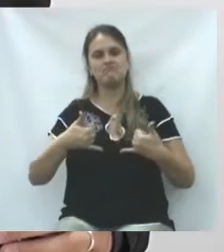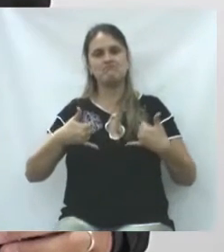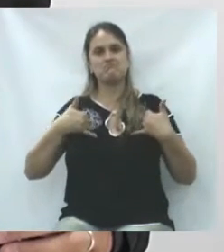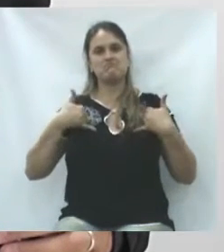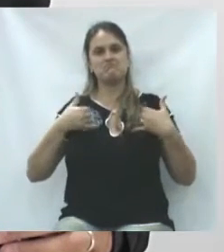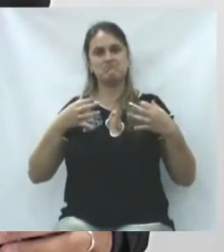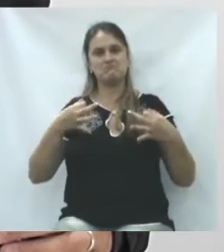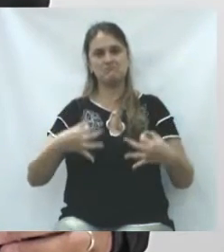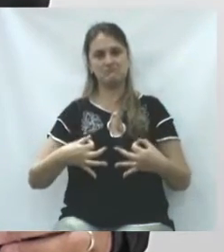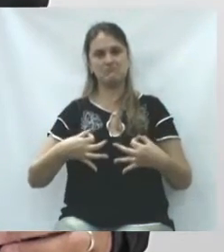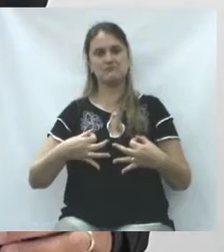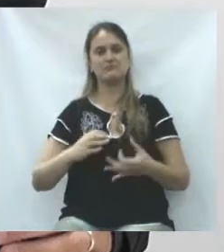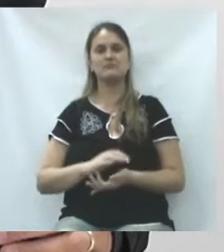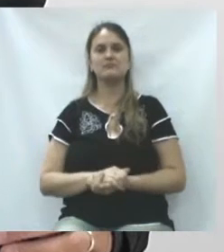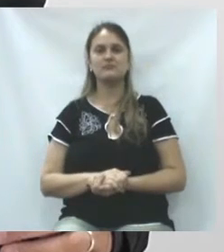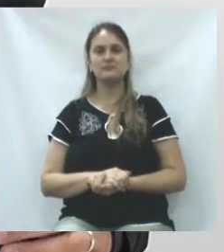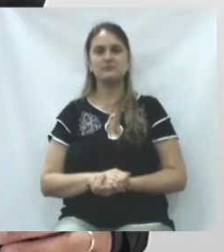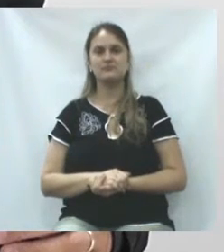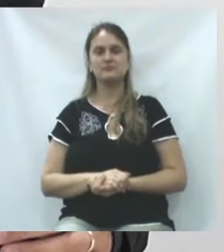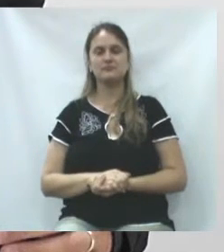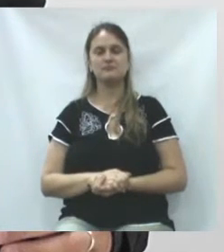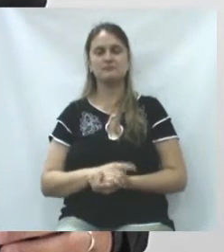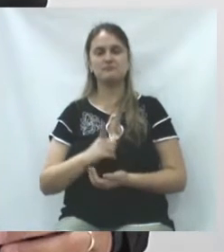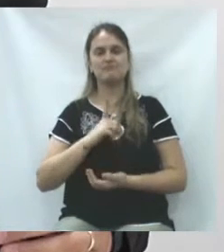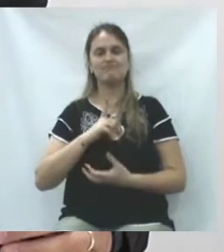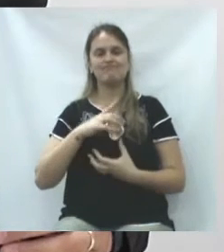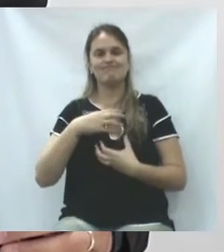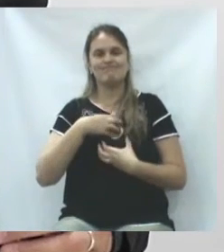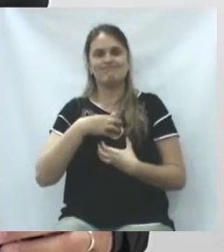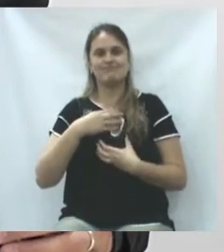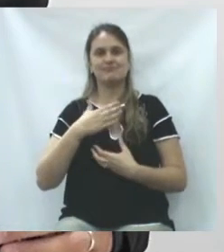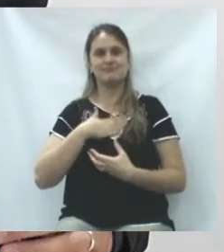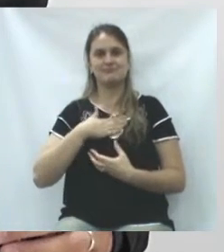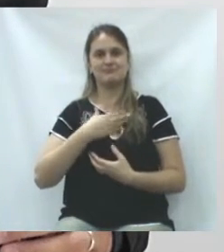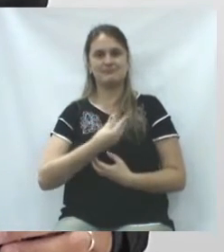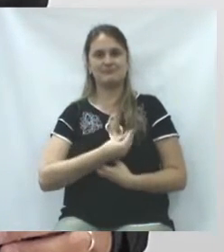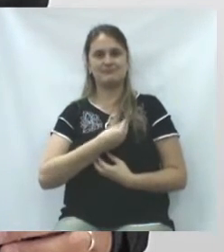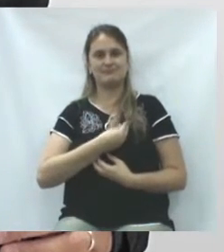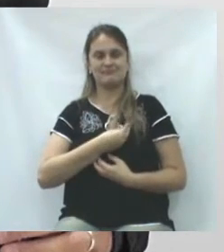honesto. E é isso que eu quero levar para o resto da minha vida